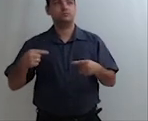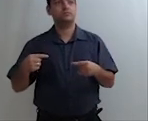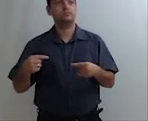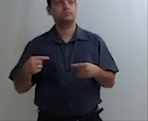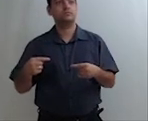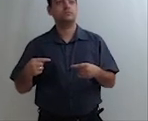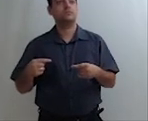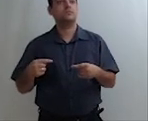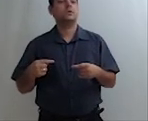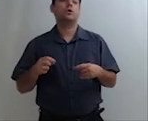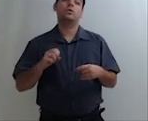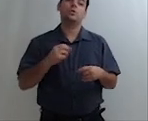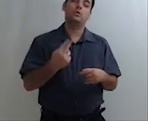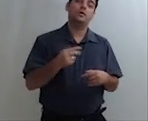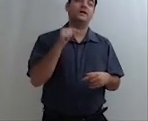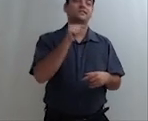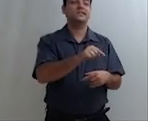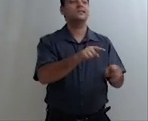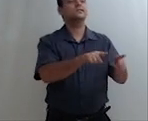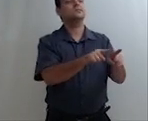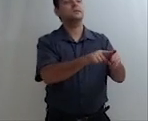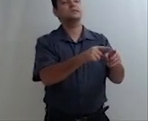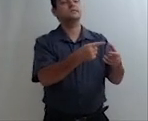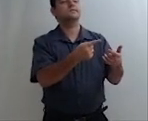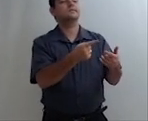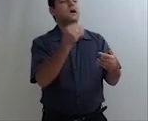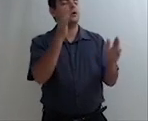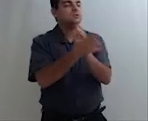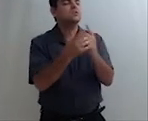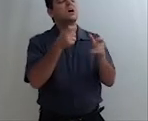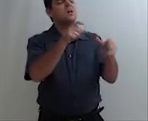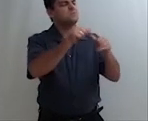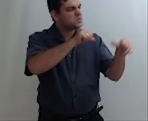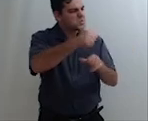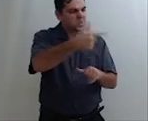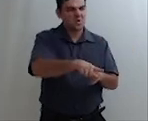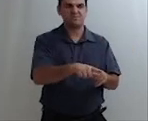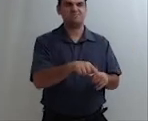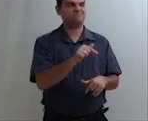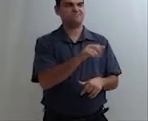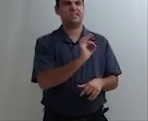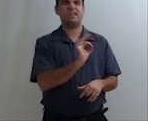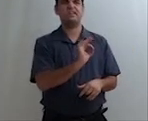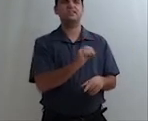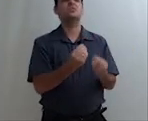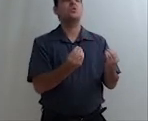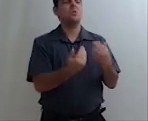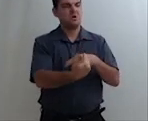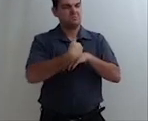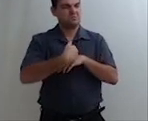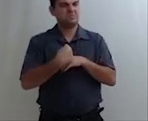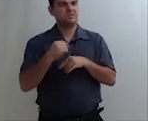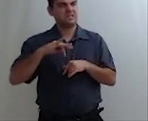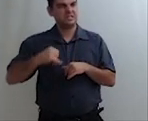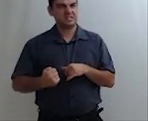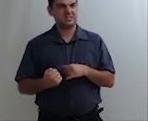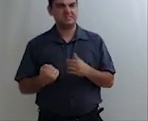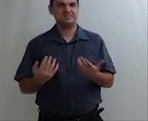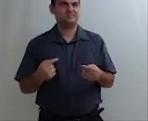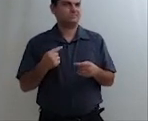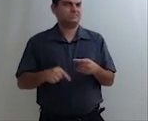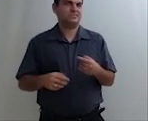Quarta Região foi provocada a cuidar do reconhecimento da alegada atenuante não há nenhum debate nenhuma decisão no acordo de 2015 sobre o